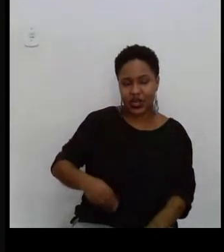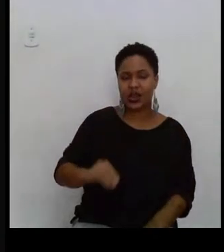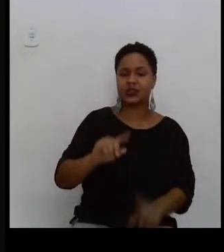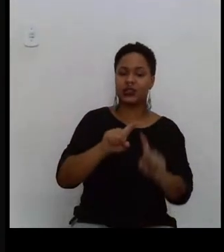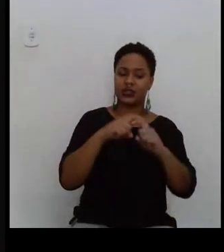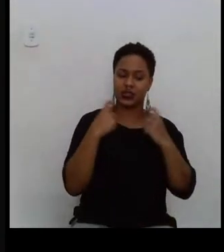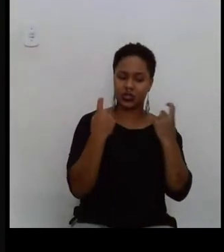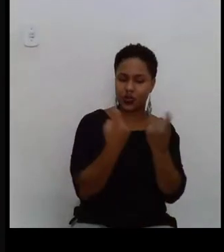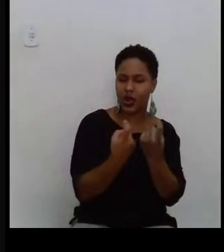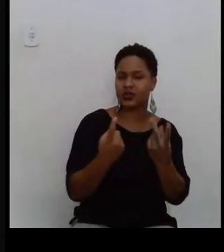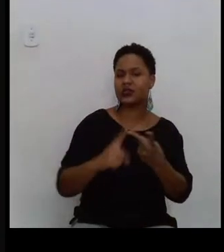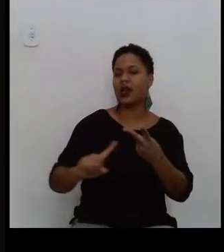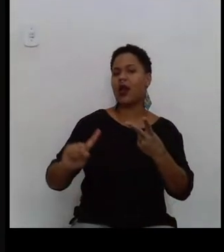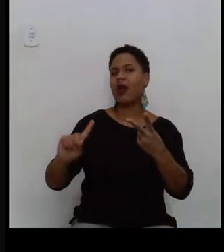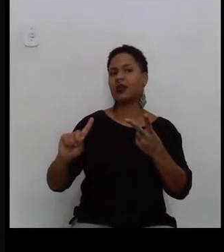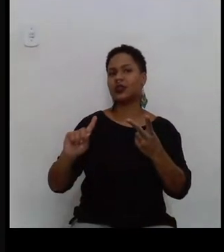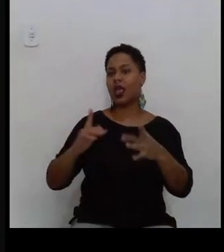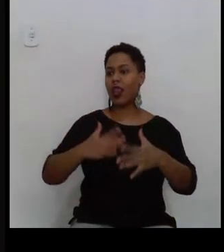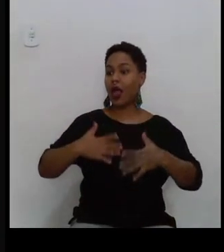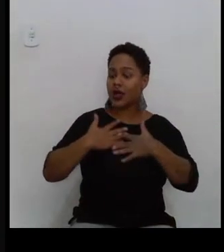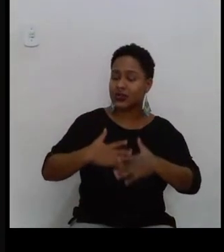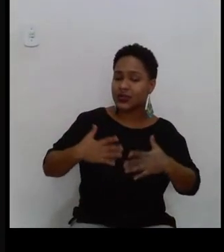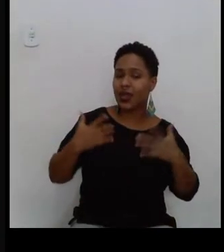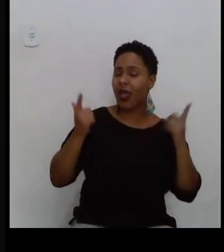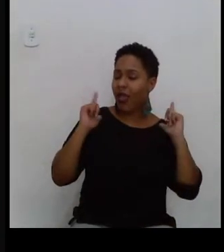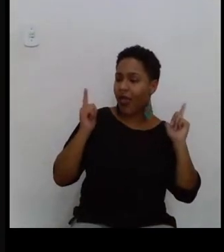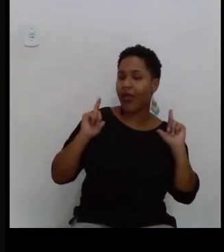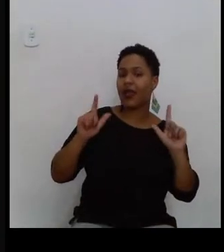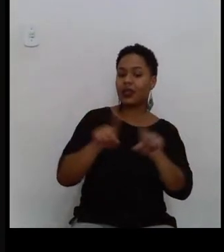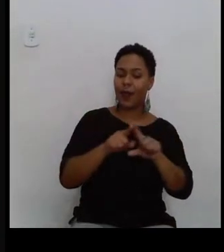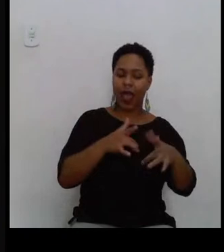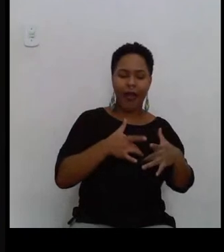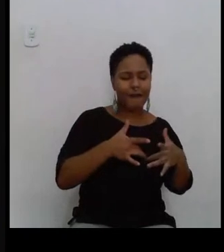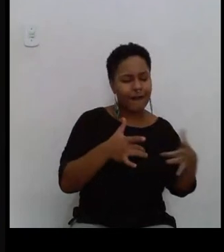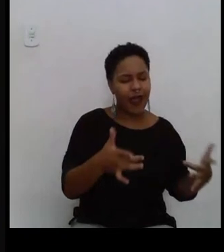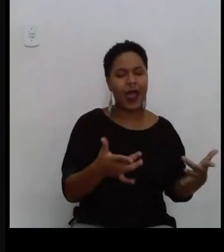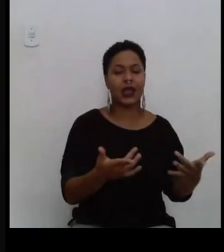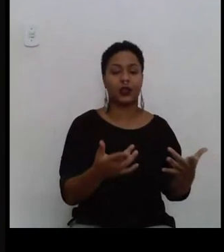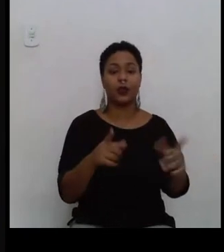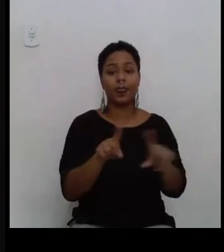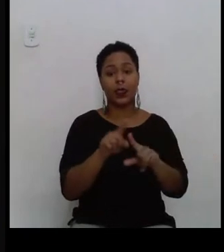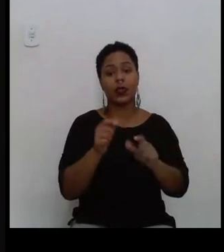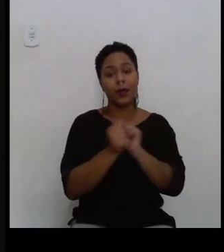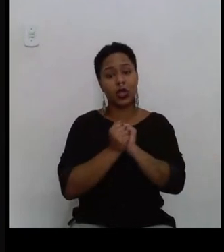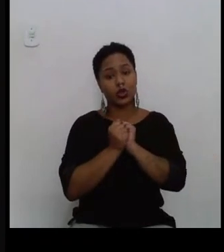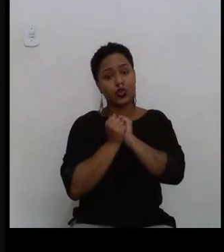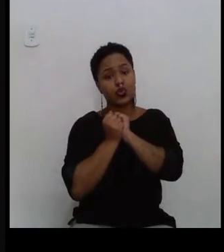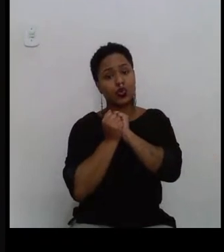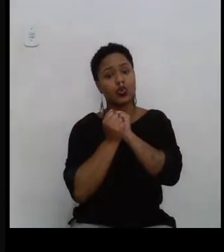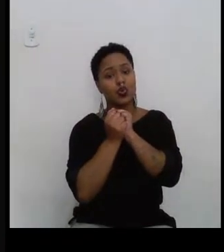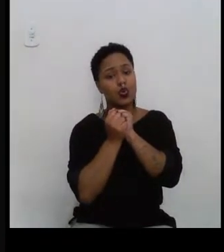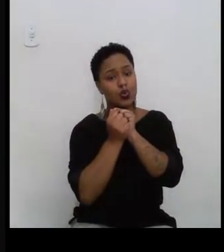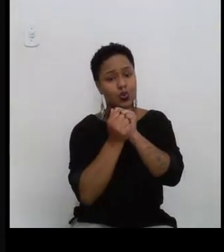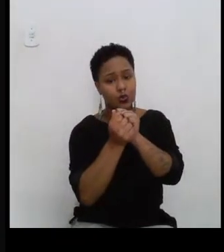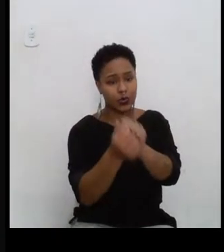e como a Nilda mediano delineando de ruim tivesse esse lugar vai ficar dessa guardou nessa gordura pensa Fuga